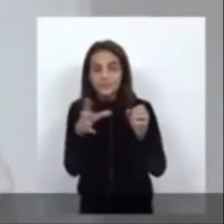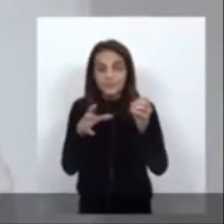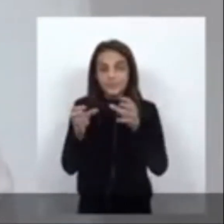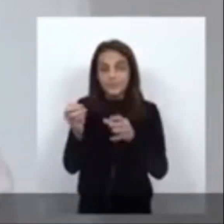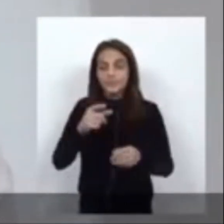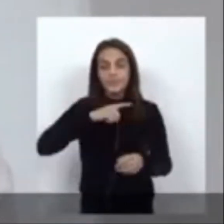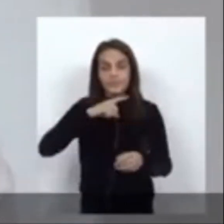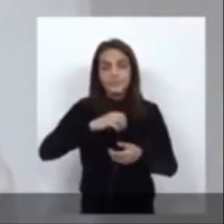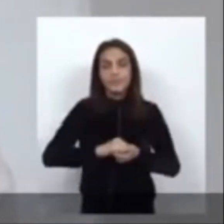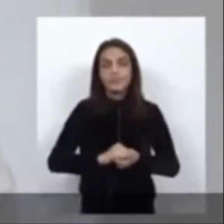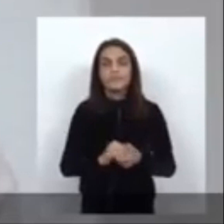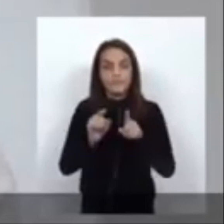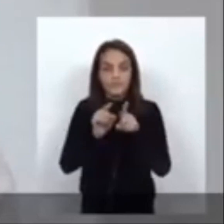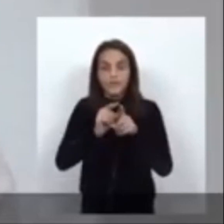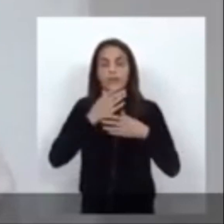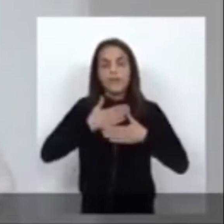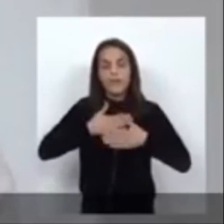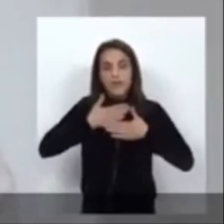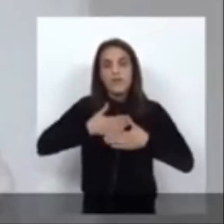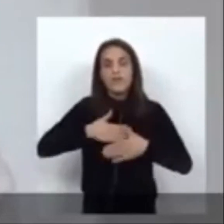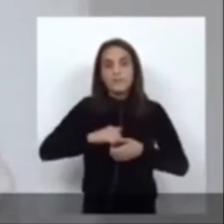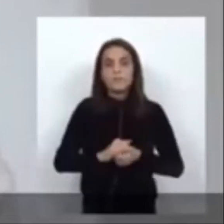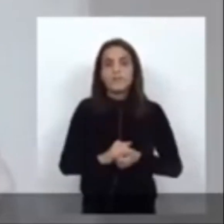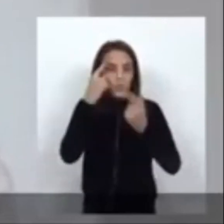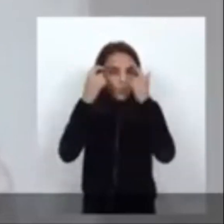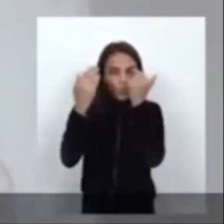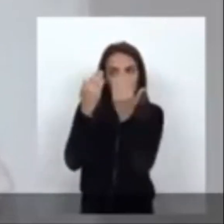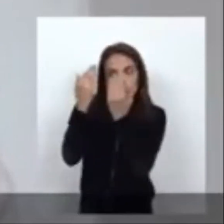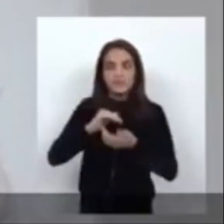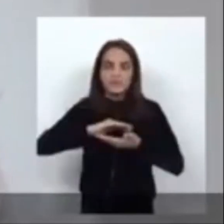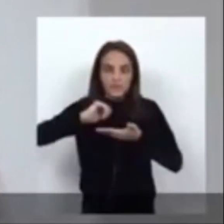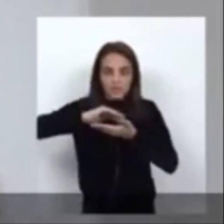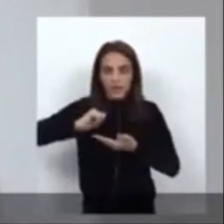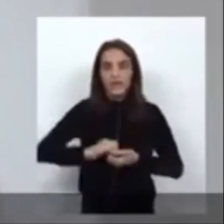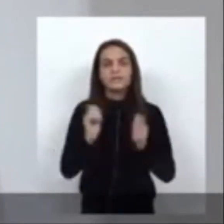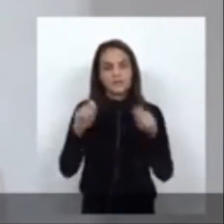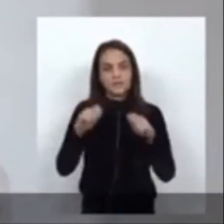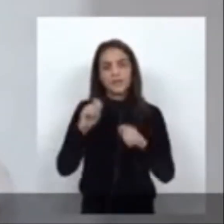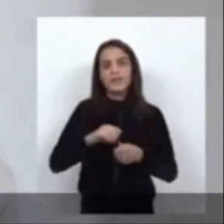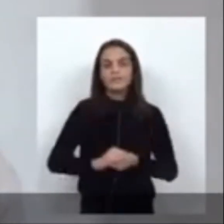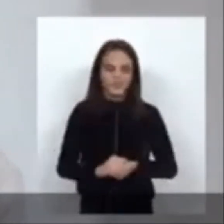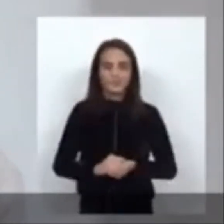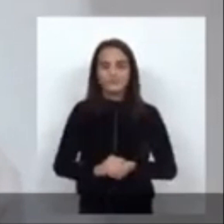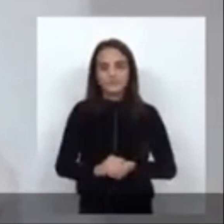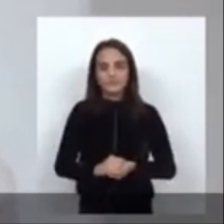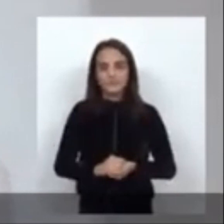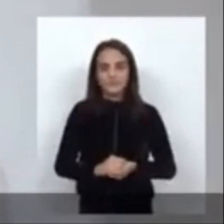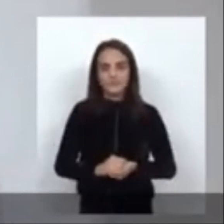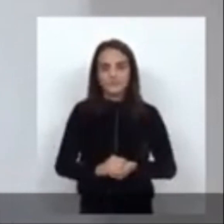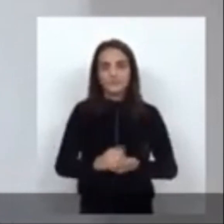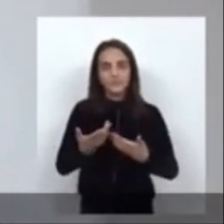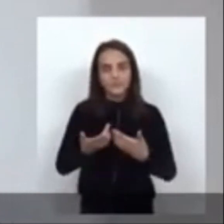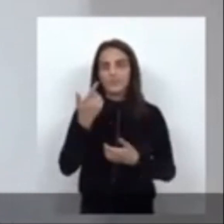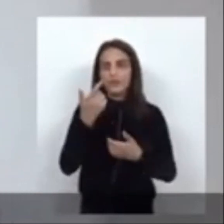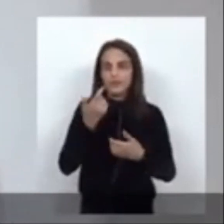tenham aí também tranquilidade para poder tirar as dúvidas, né? Então, acho que dá para a gente seguir dessa forma também, aí dá para replicar as